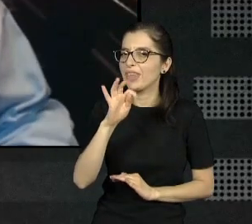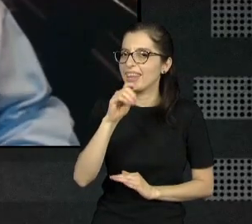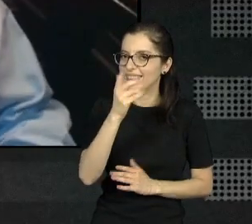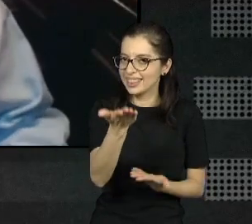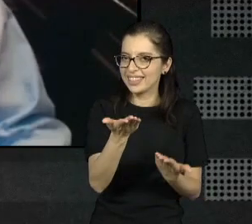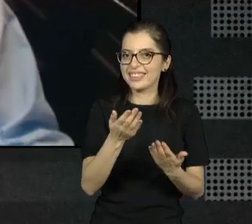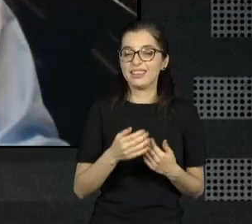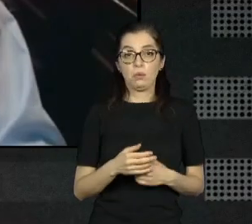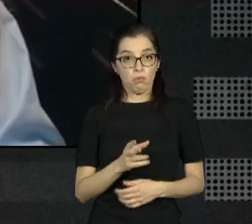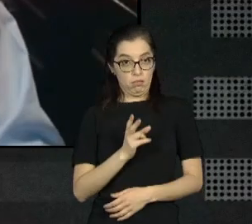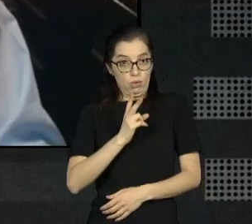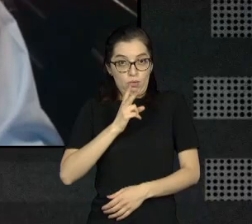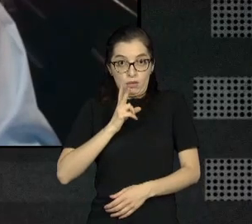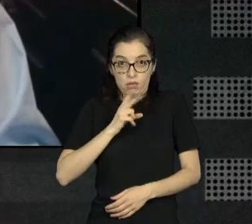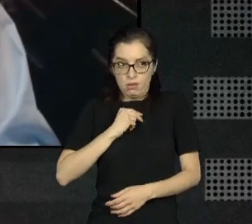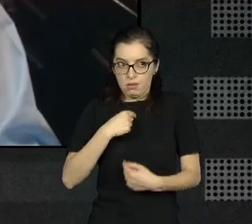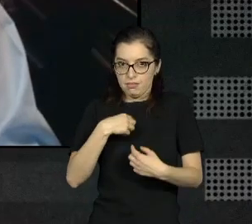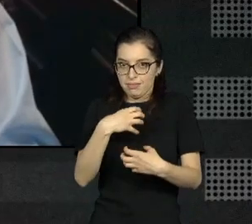Puxa vida.